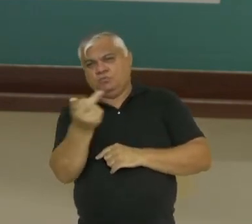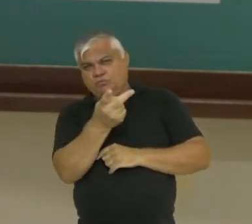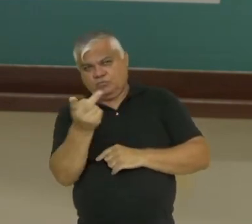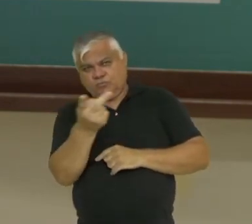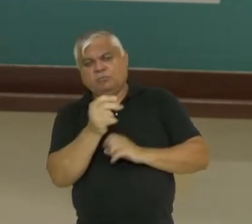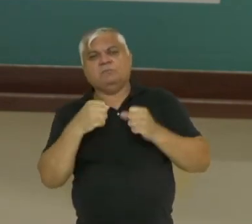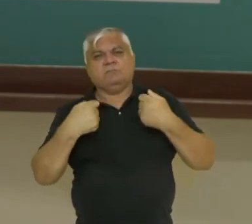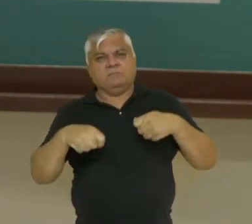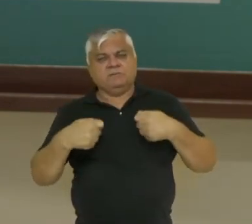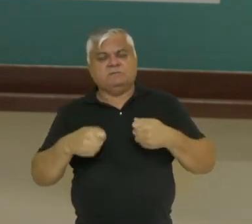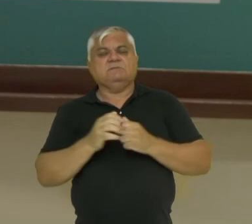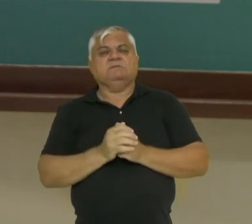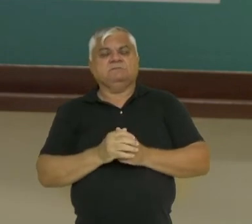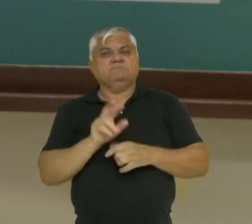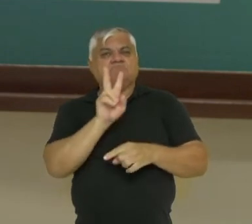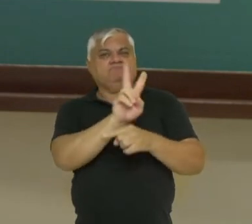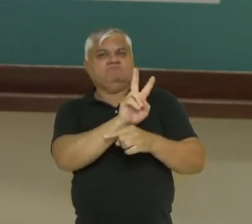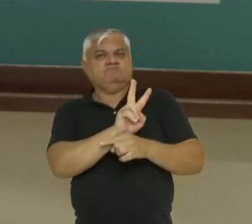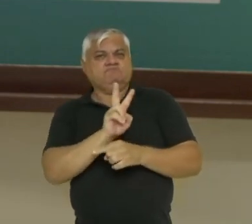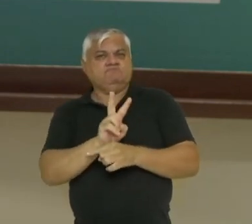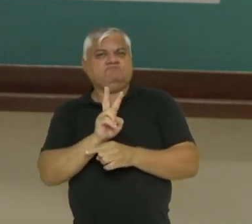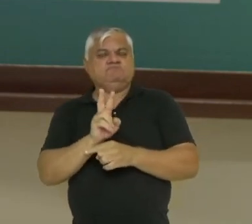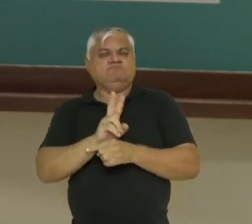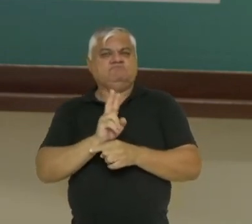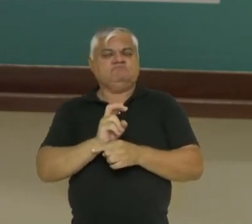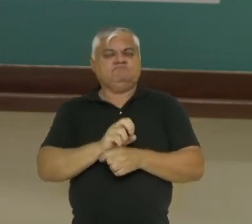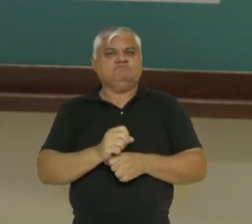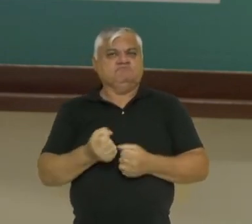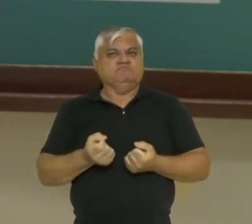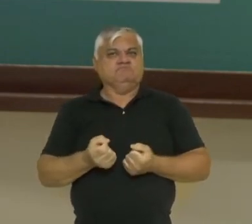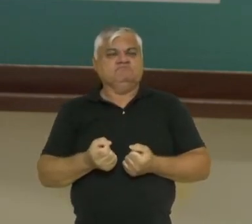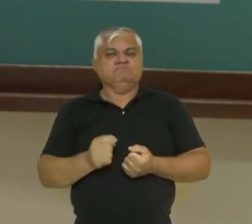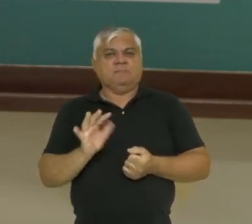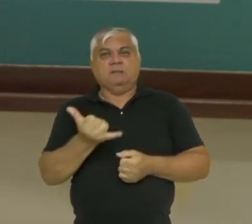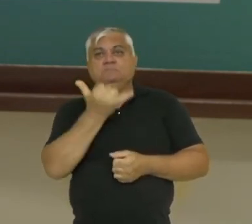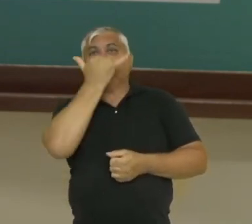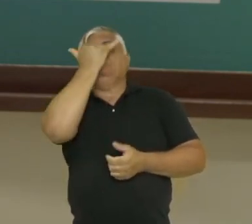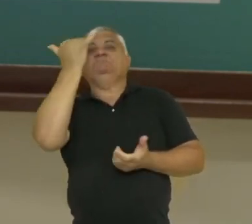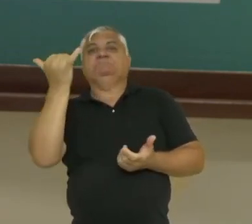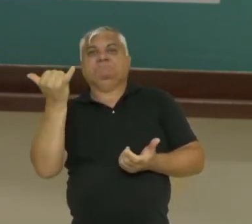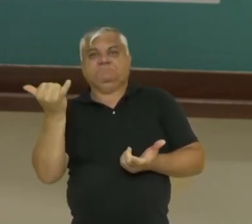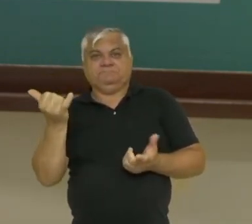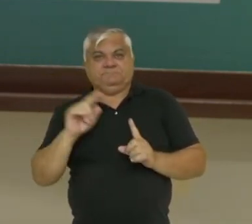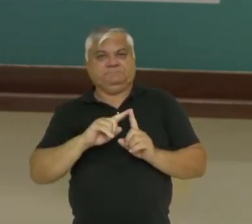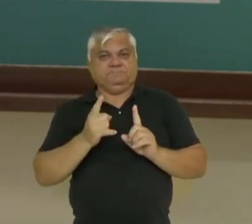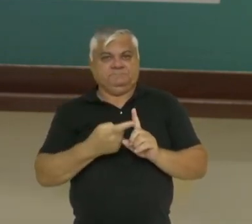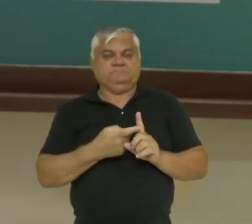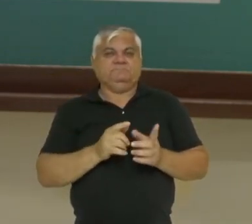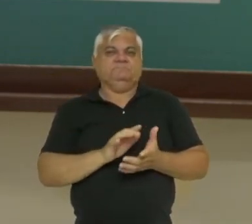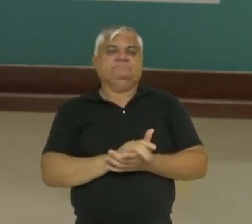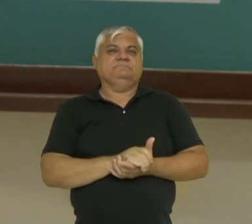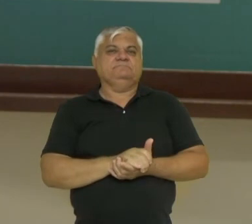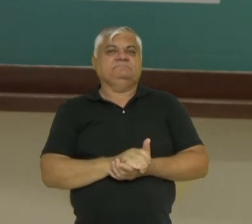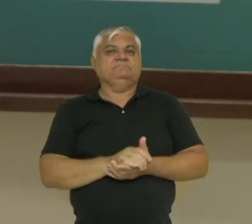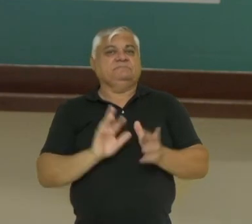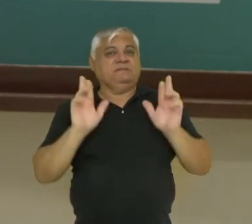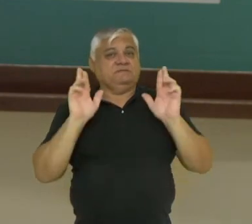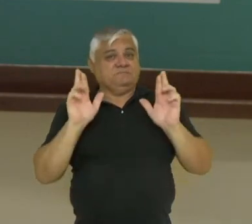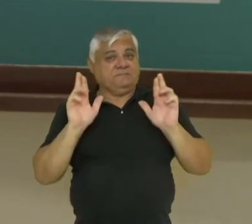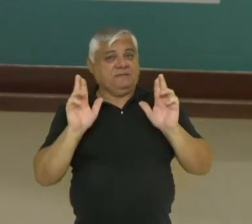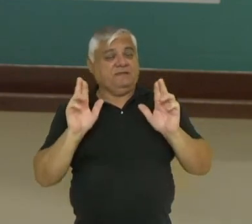sempre precavidos aí para não cair nessa, né? Para não chegar a ter uma gravidez indesejada.